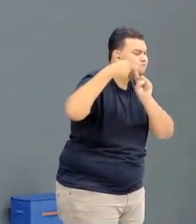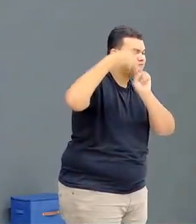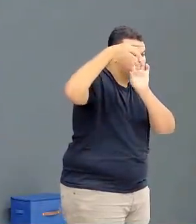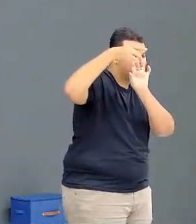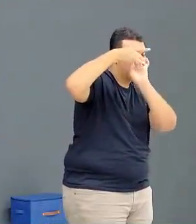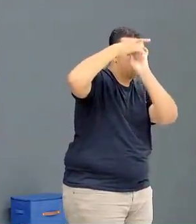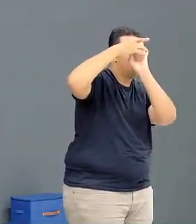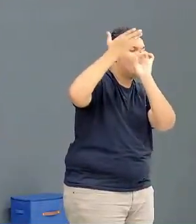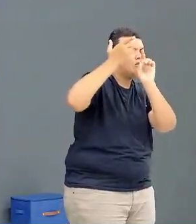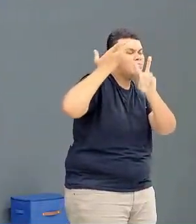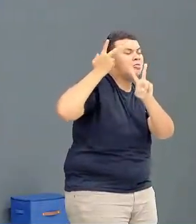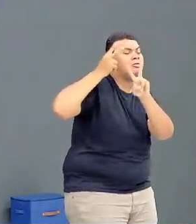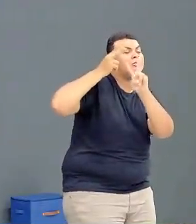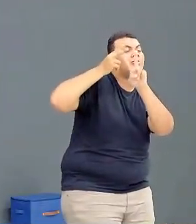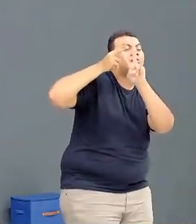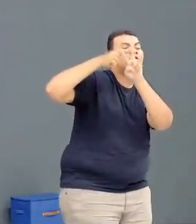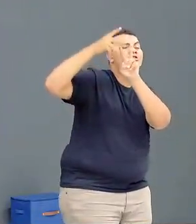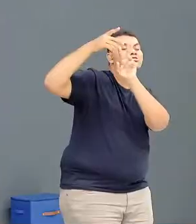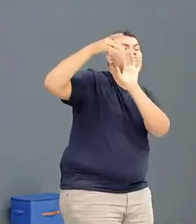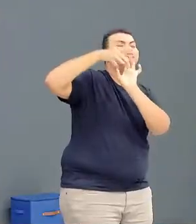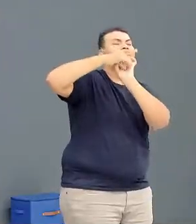que estaremos presos,